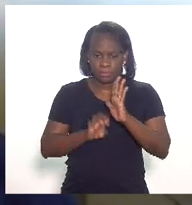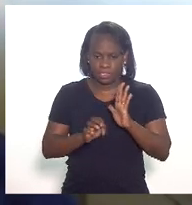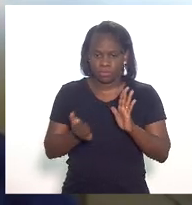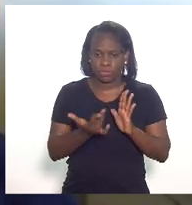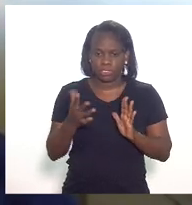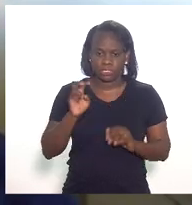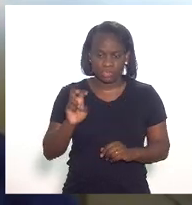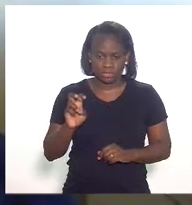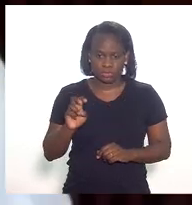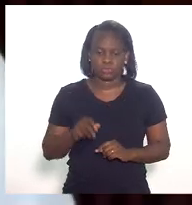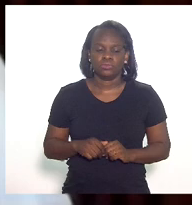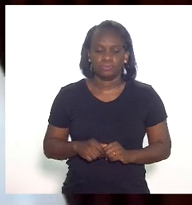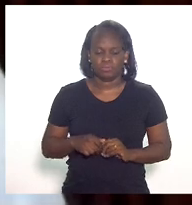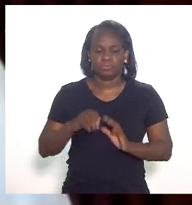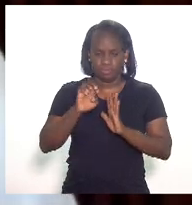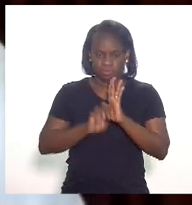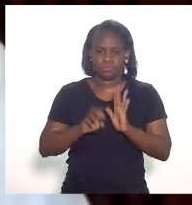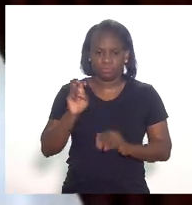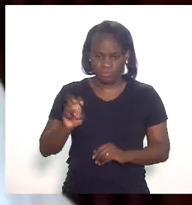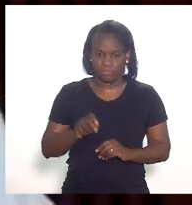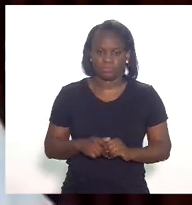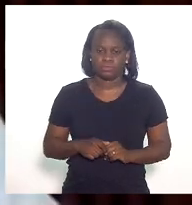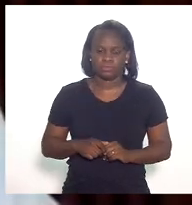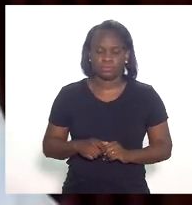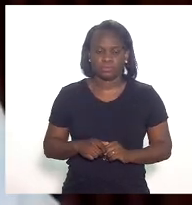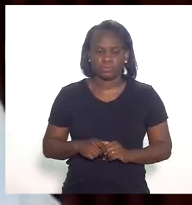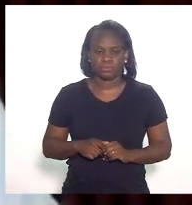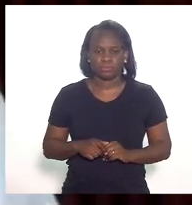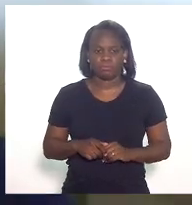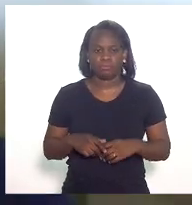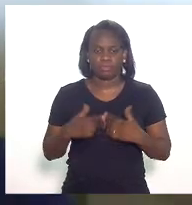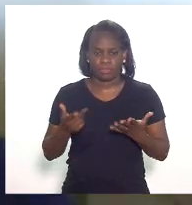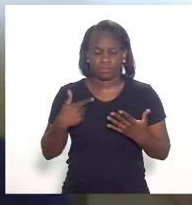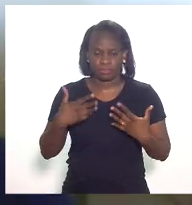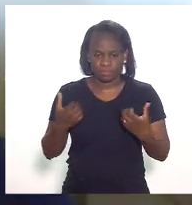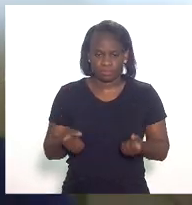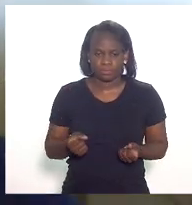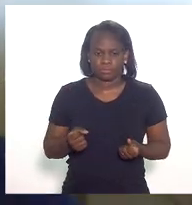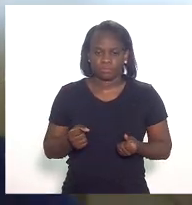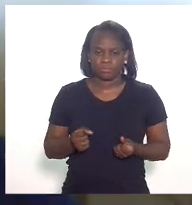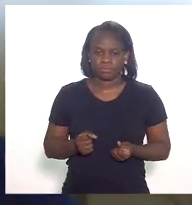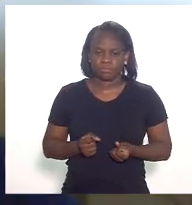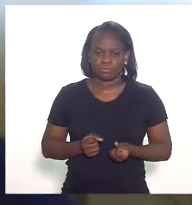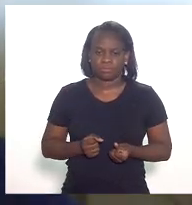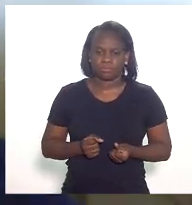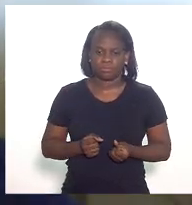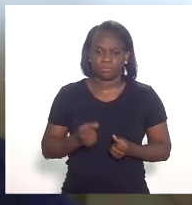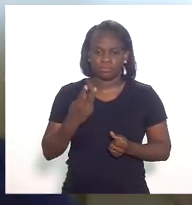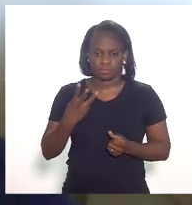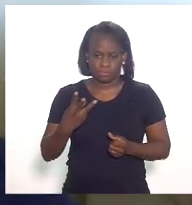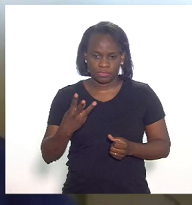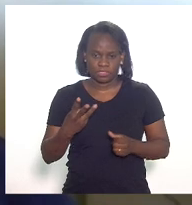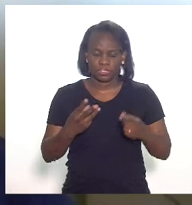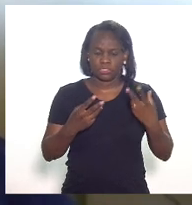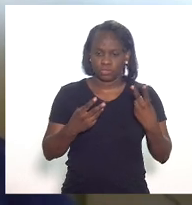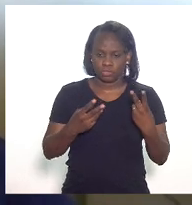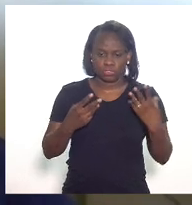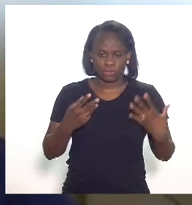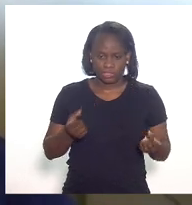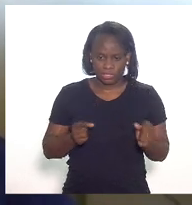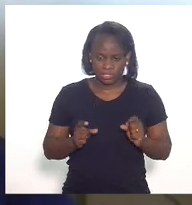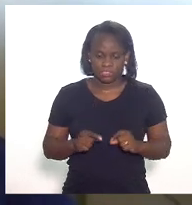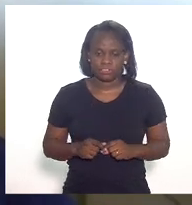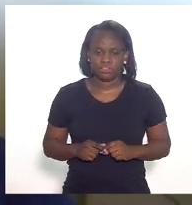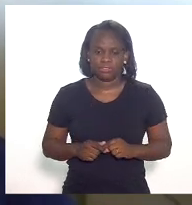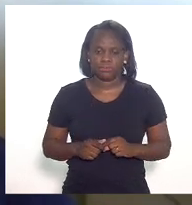emendas. 5 emendas. E o senhor está acatando 3 e contrário a